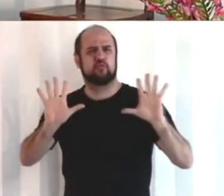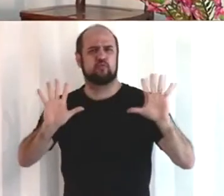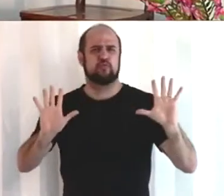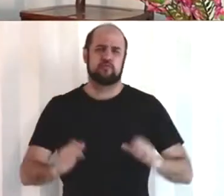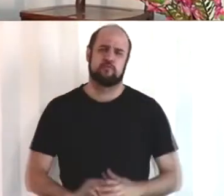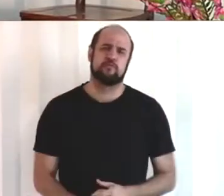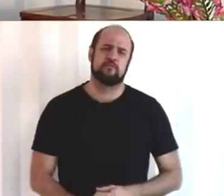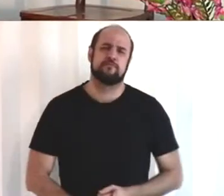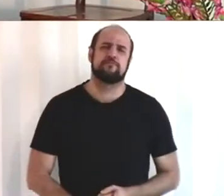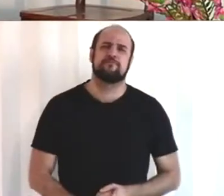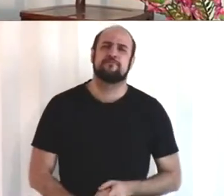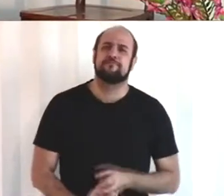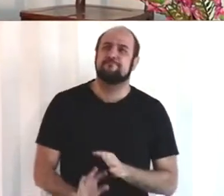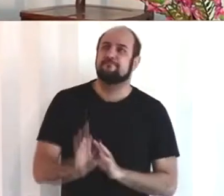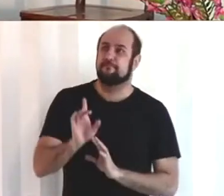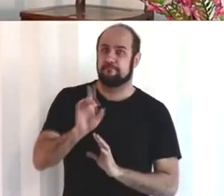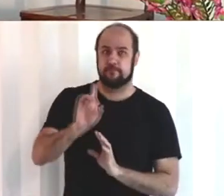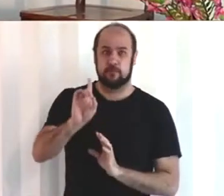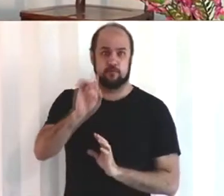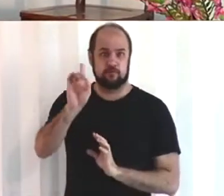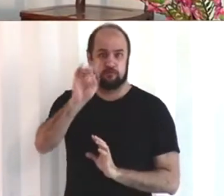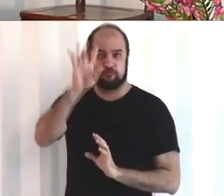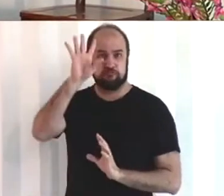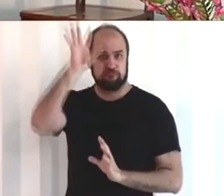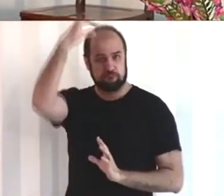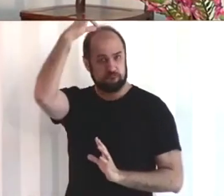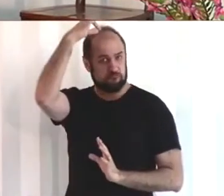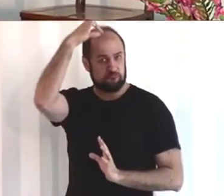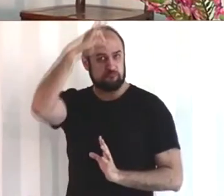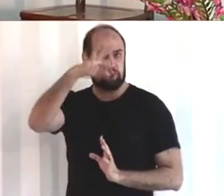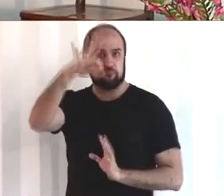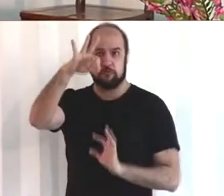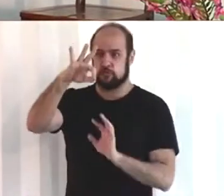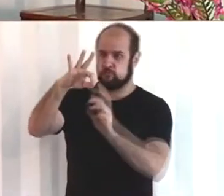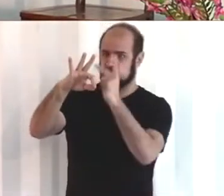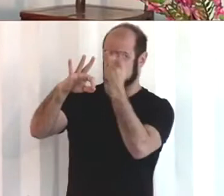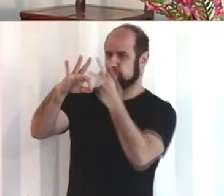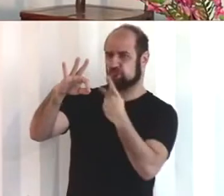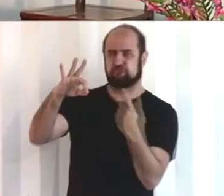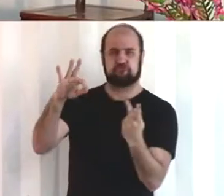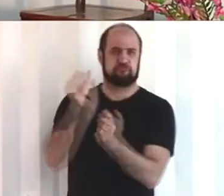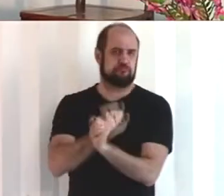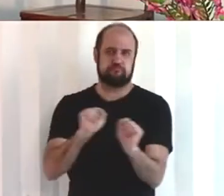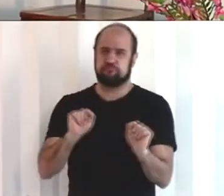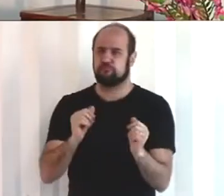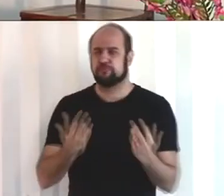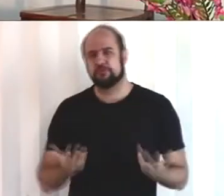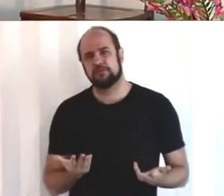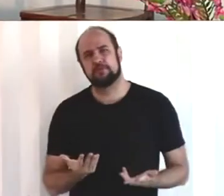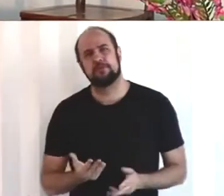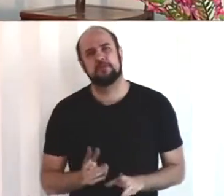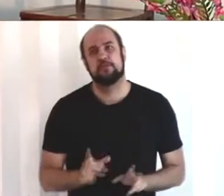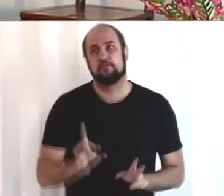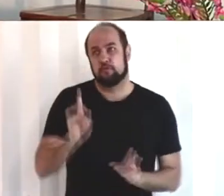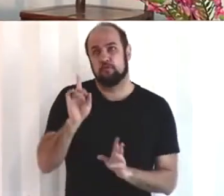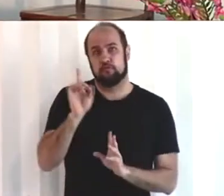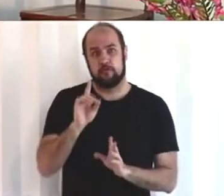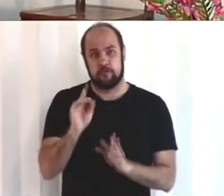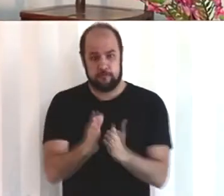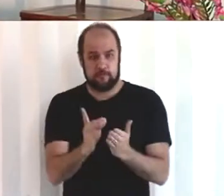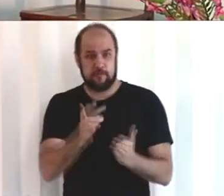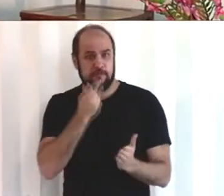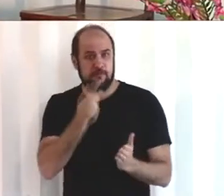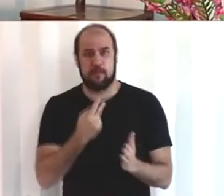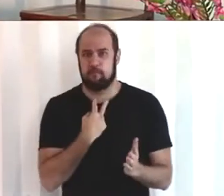E como Deus é Espírito e nós não podemos representar Deus em nenhuma figura, porque Ele mesmo diz na sua palavra que não deve